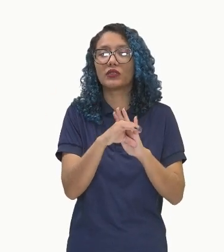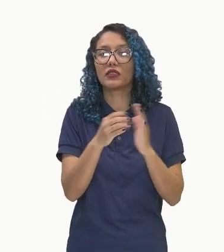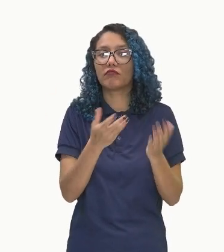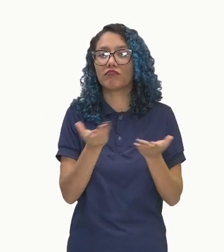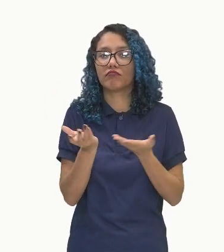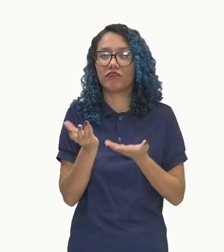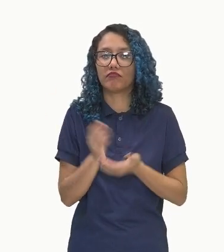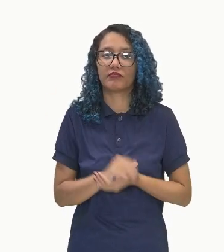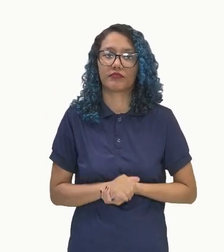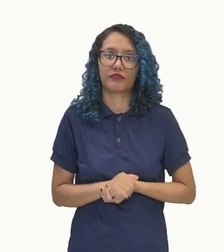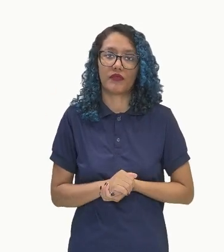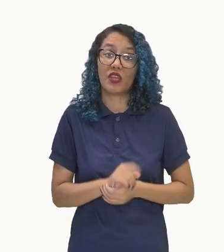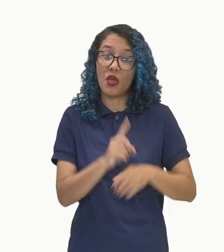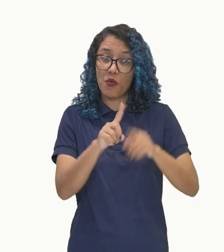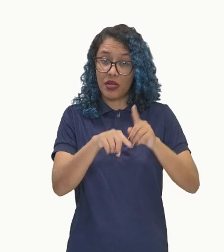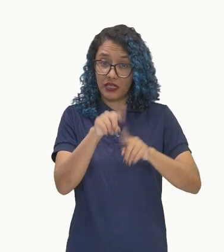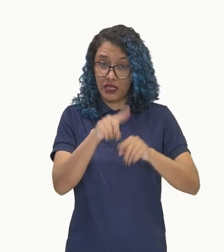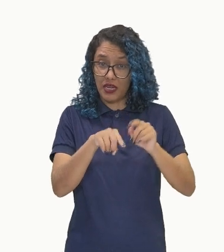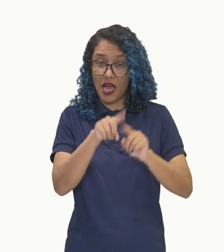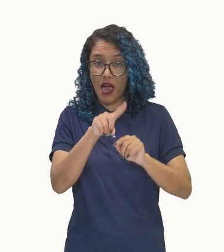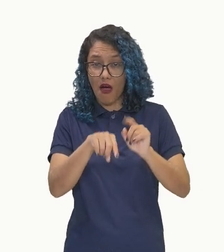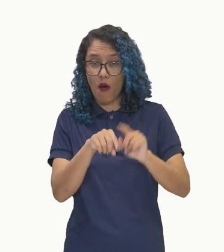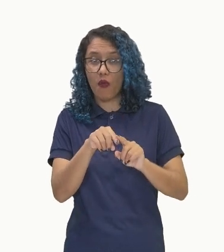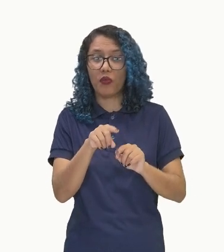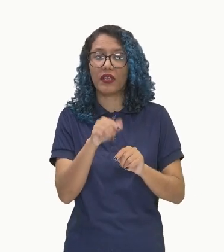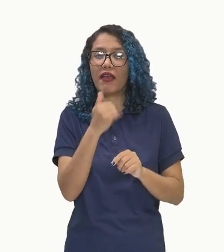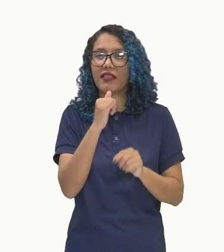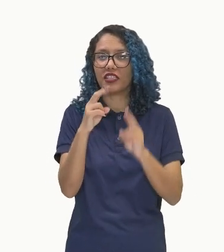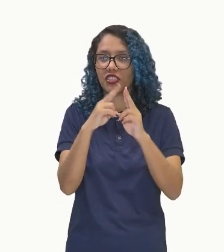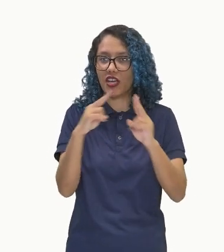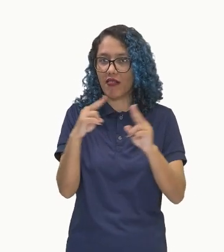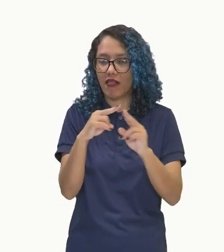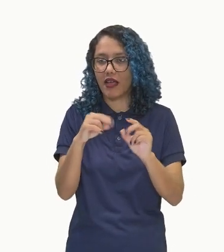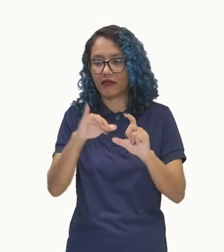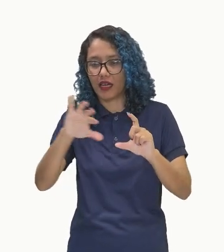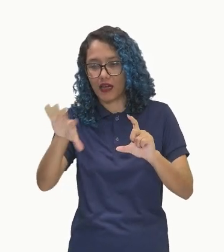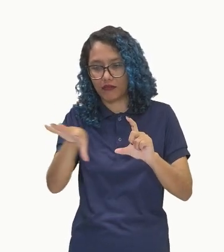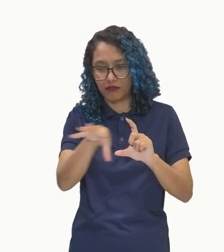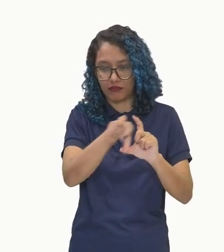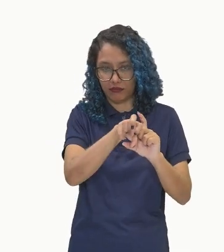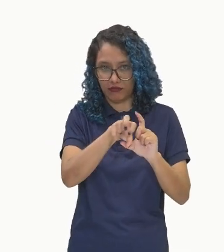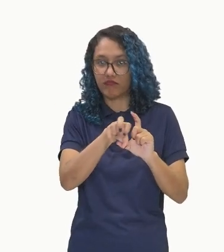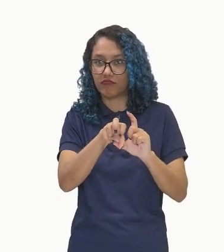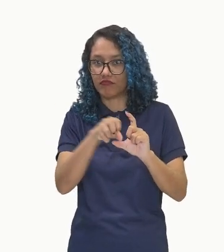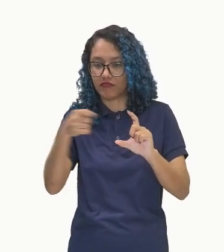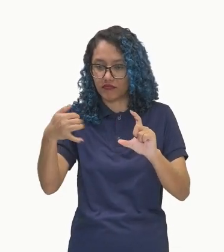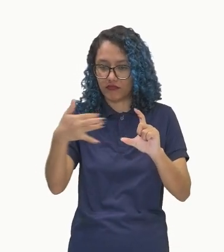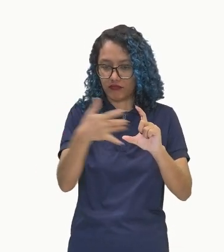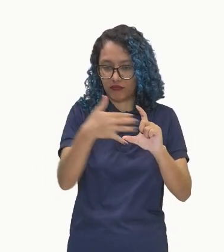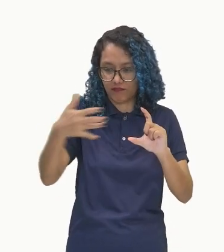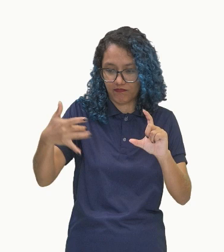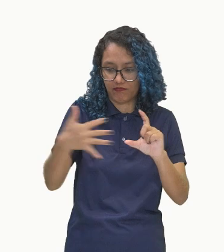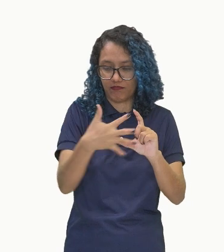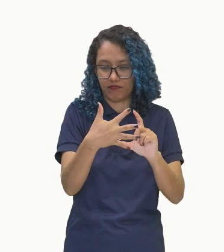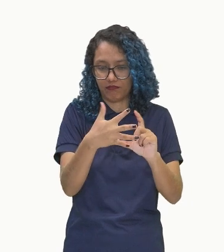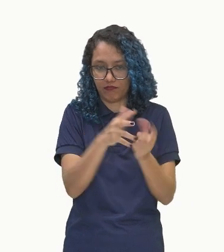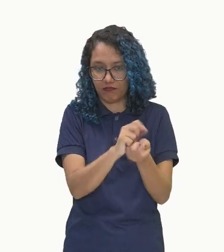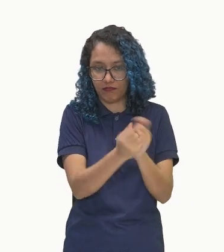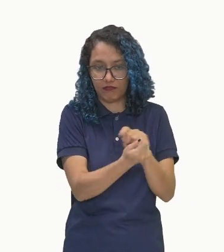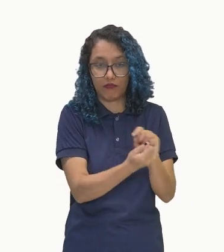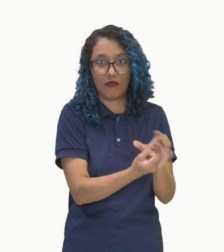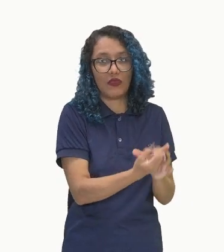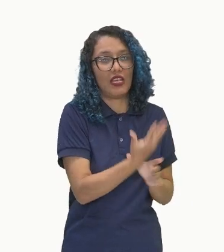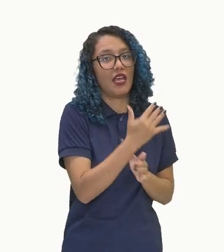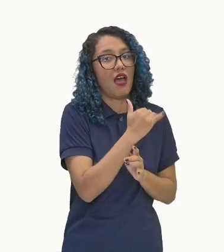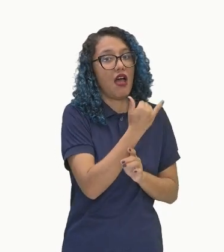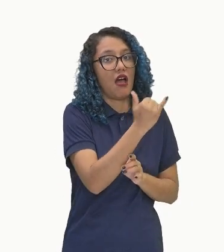energia elétrica em outro tipo de energia, que poderá ser a mecânica, a